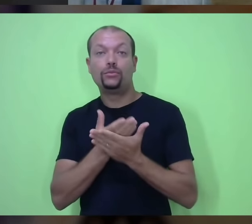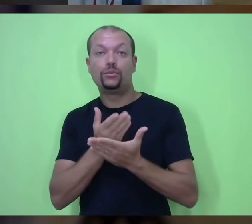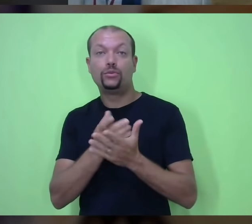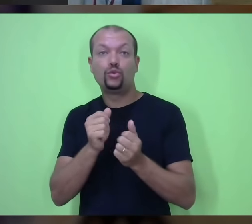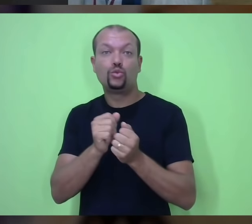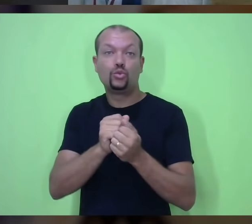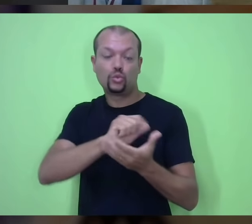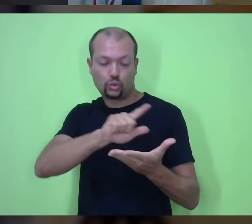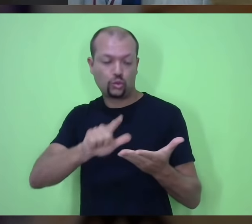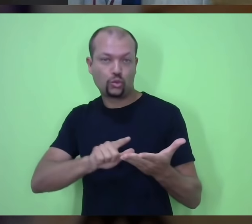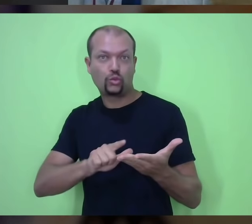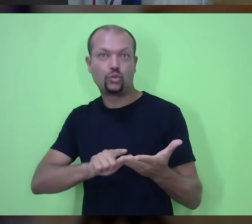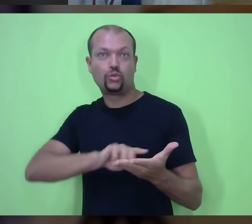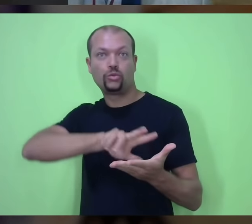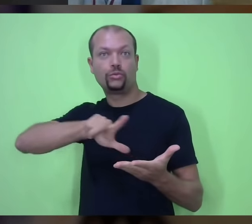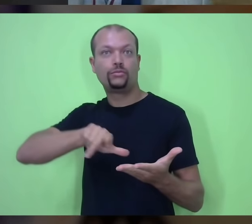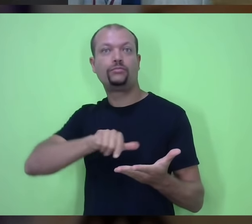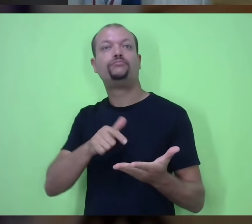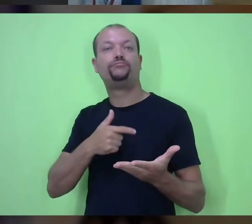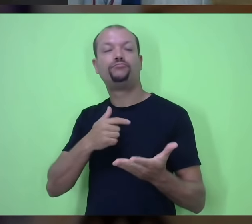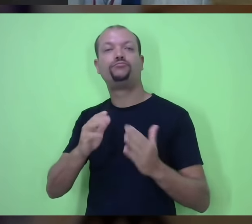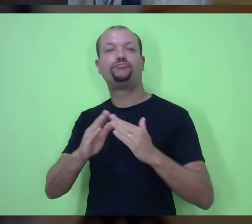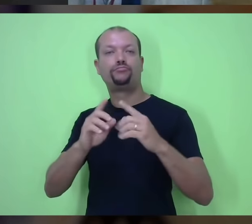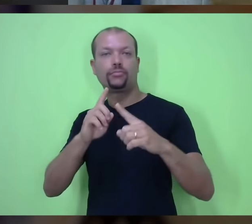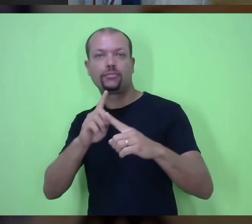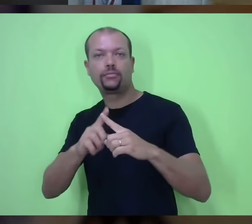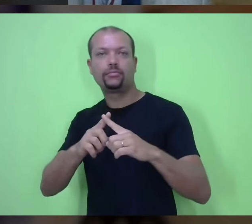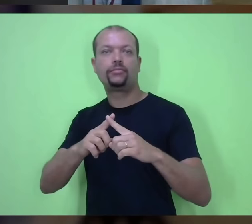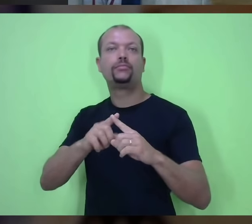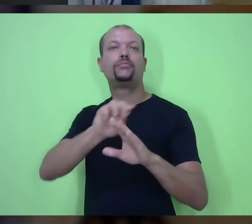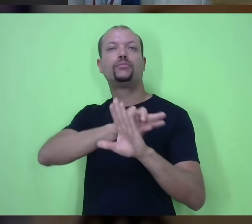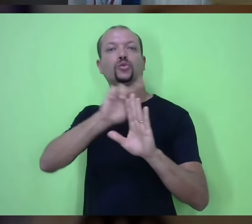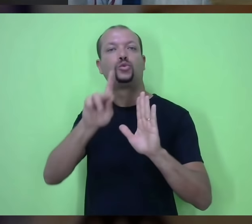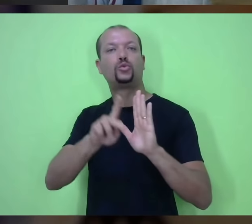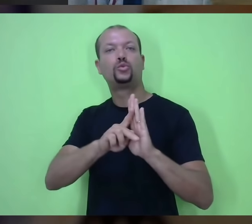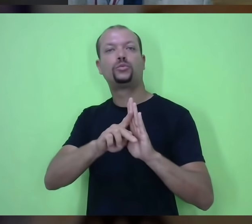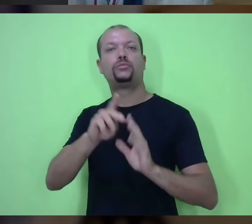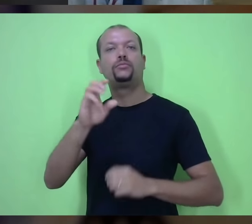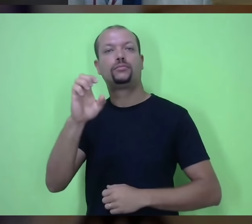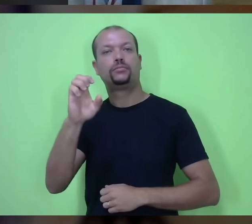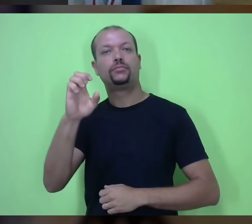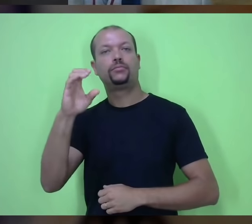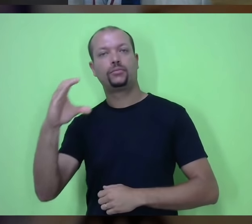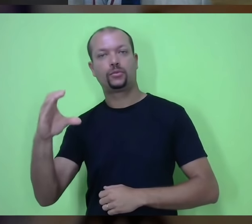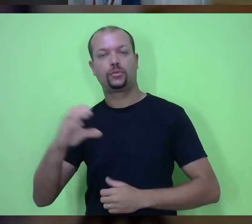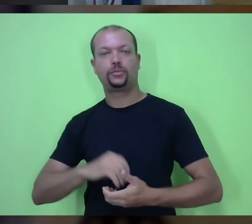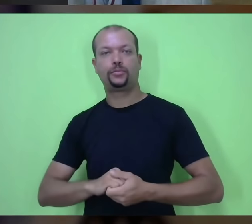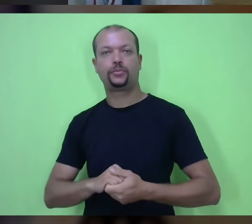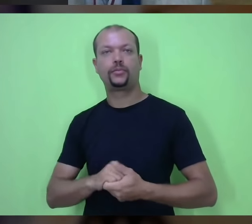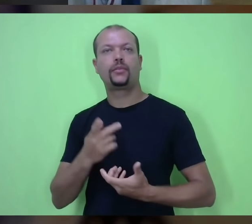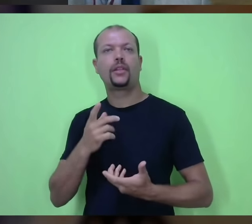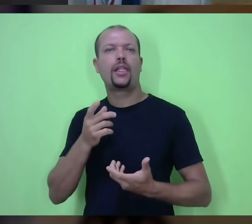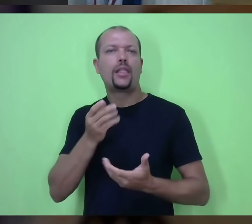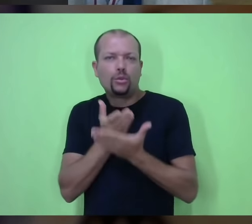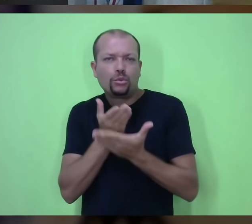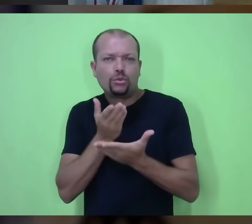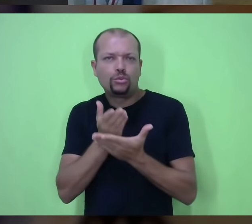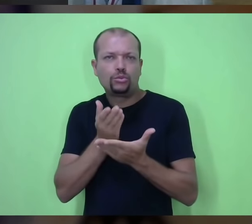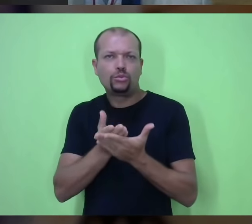momento aqui da lição da Escola Sabatina da Igreja do NASP, Engenheiro Coelho, você tem estado conosco, temos estudado todo